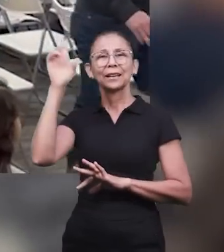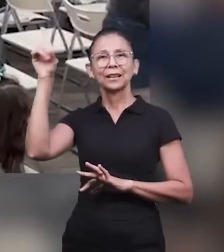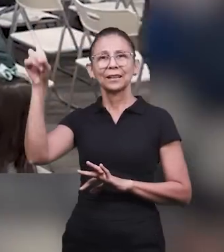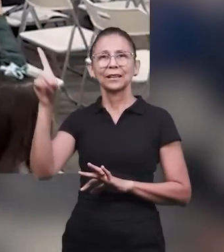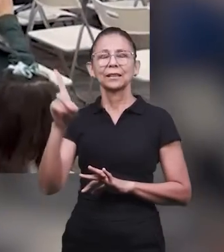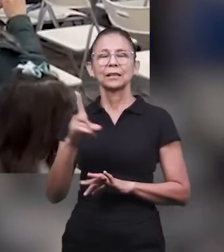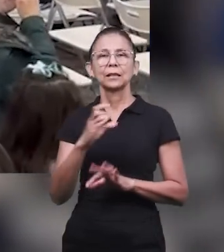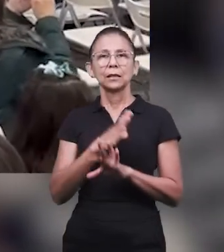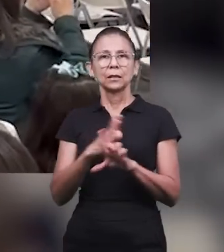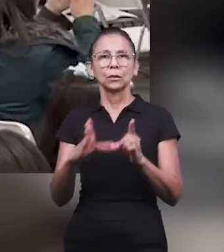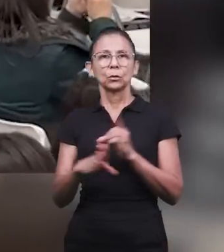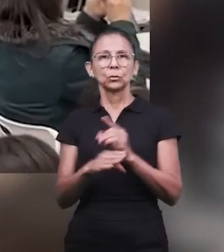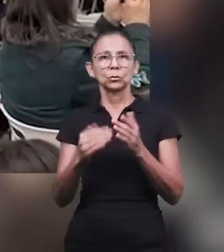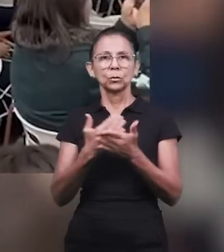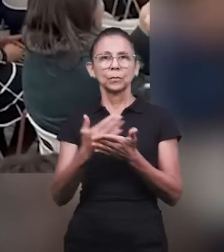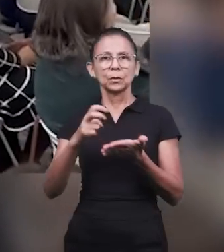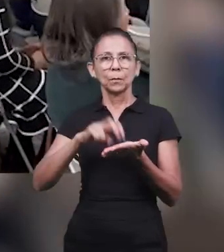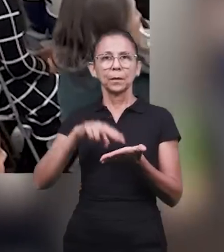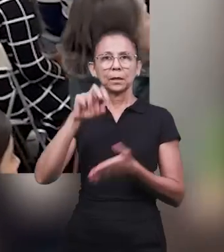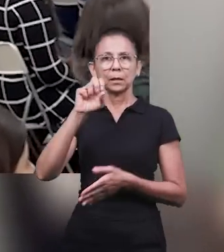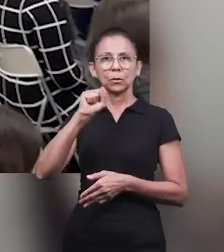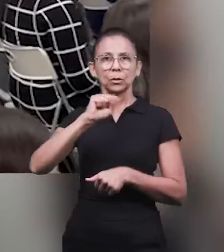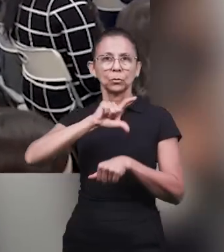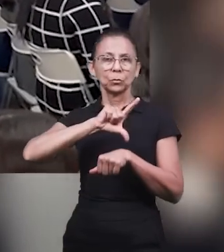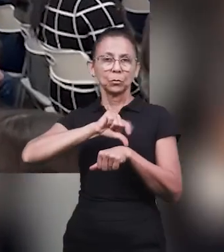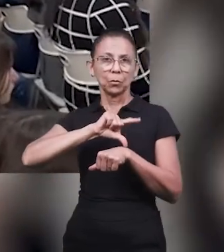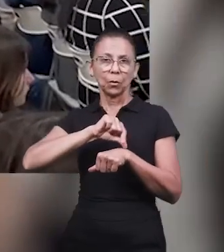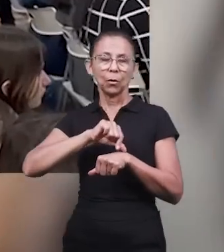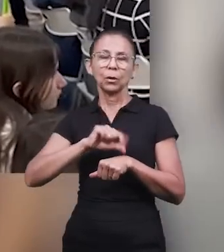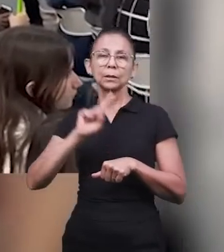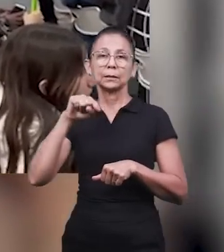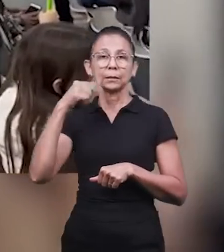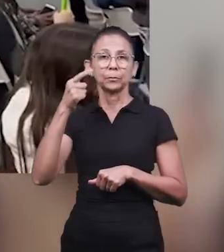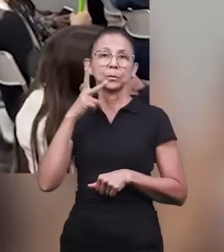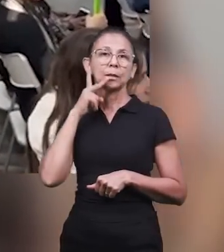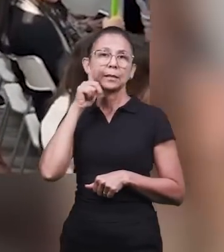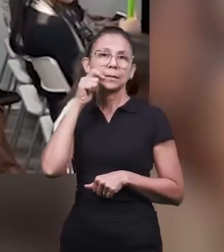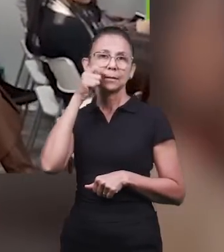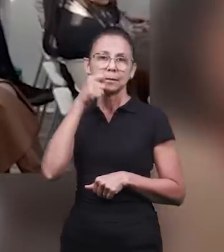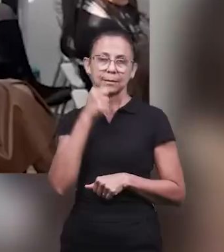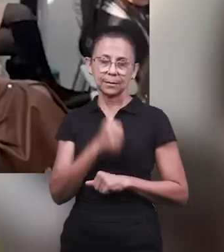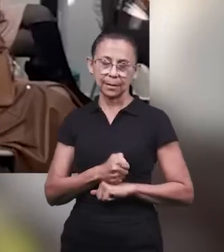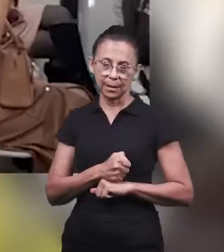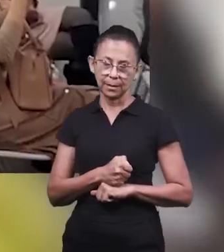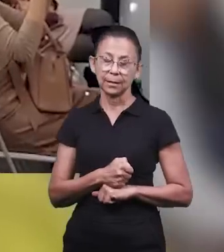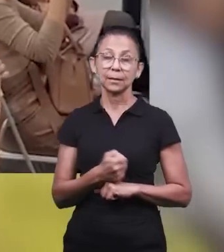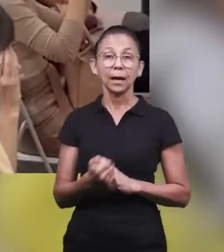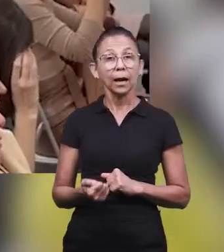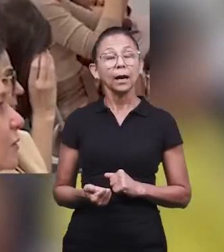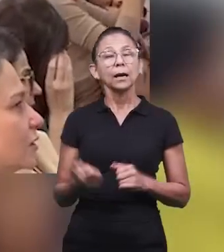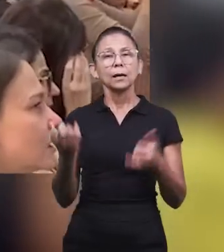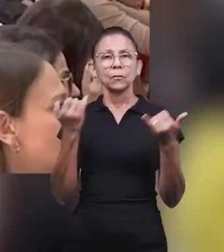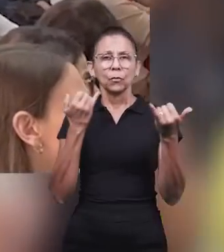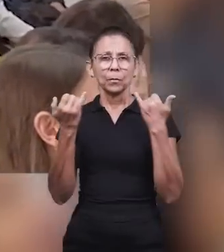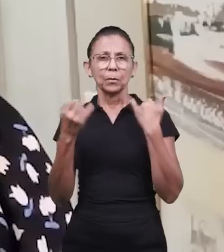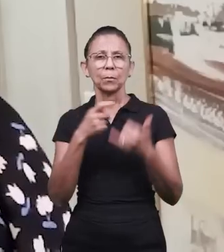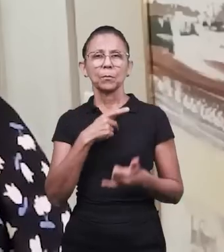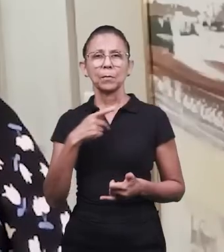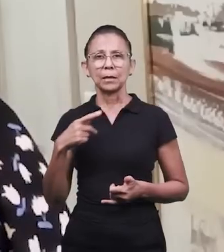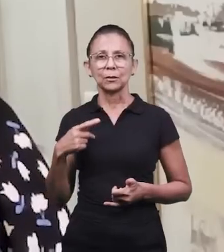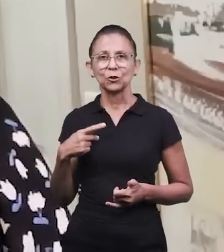às 8 da manhã e foi seguido de ceia. O pastor Cesário Souza relatou que alguns convidados ficaram maravilhados